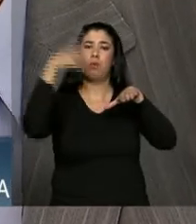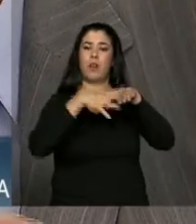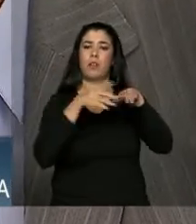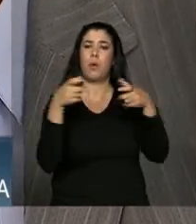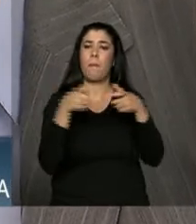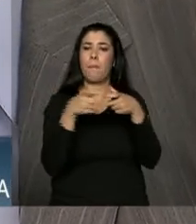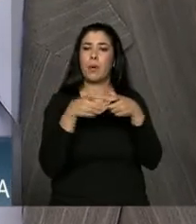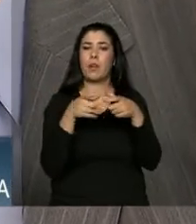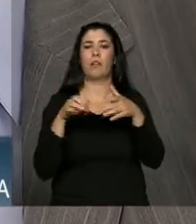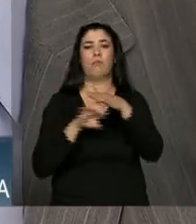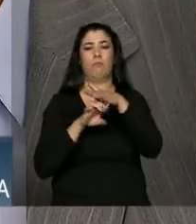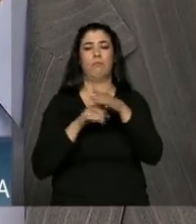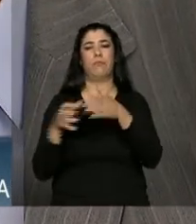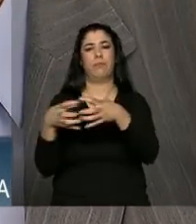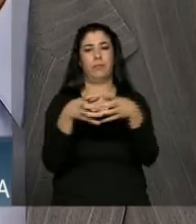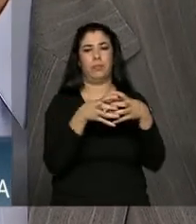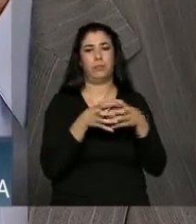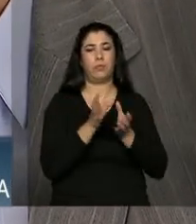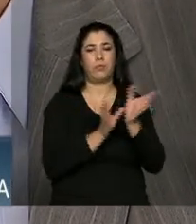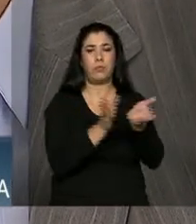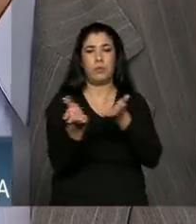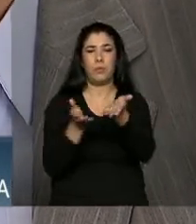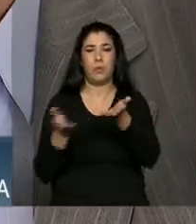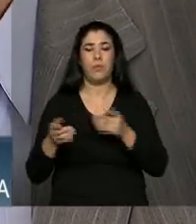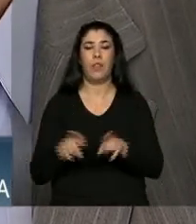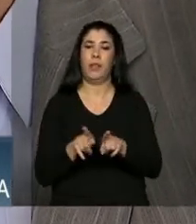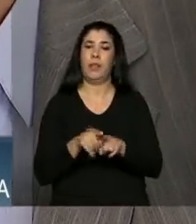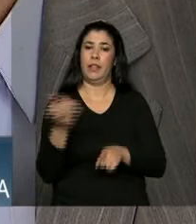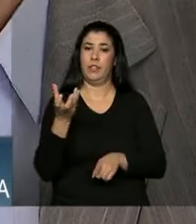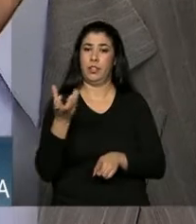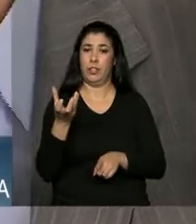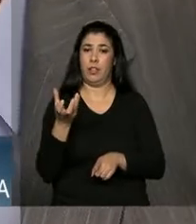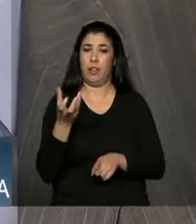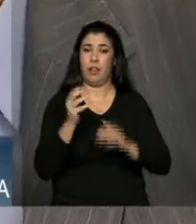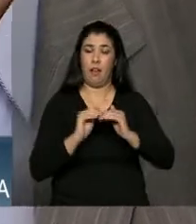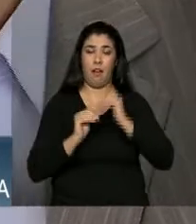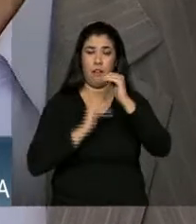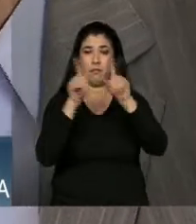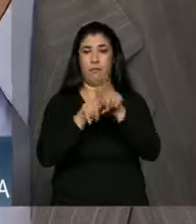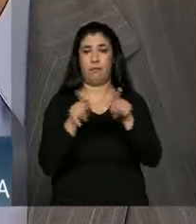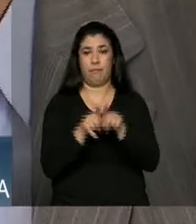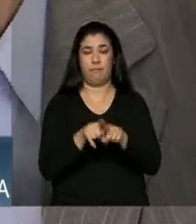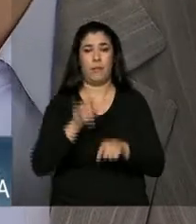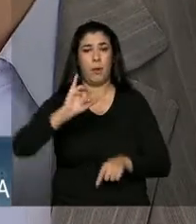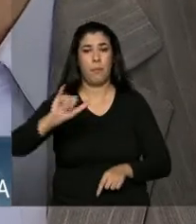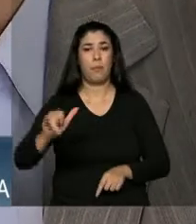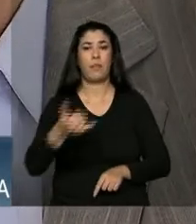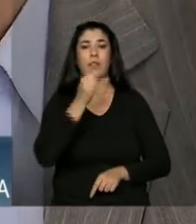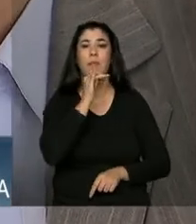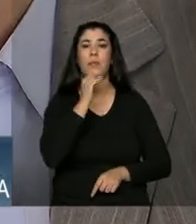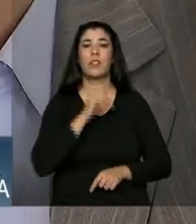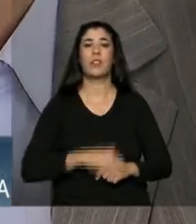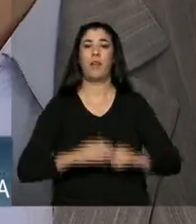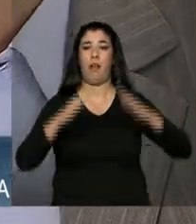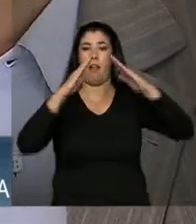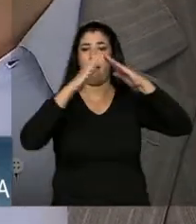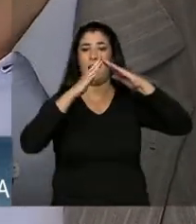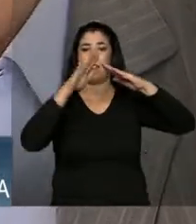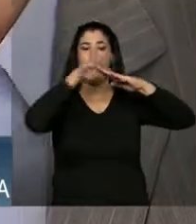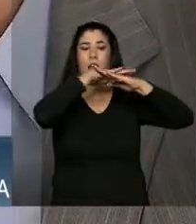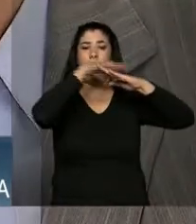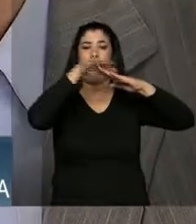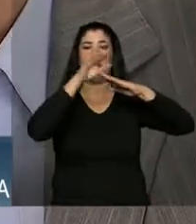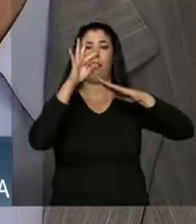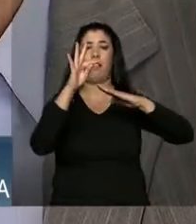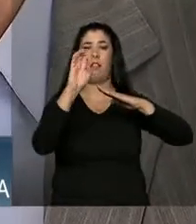mas não não queremos ficar só na microgeração distribuída Mas queremos também utilizar os telhados e o potencial que nós